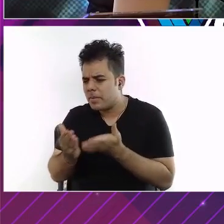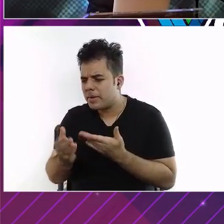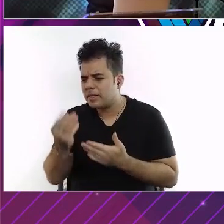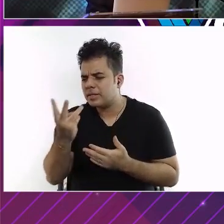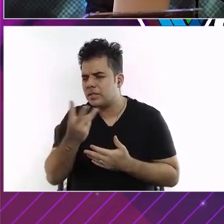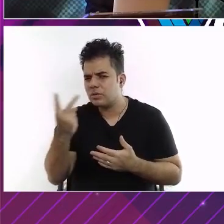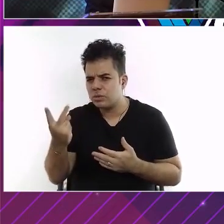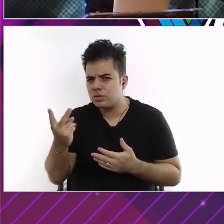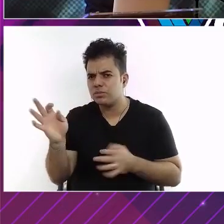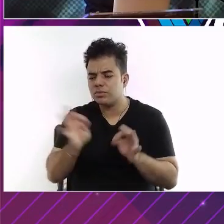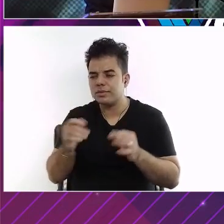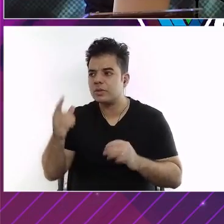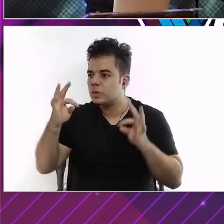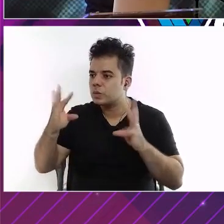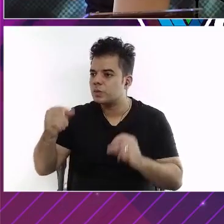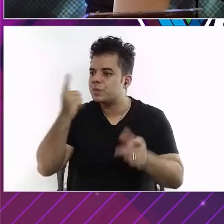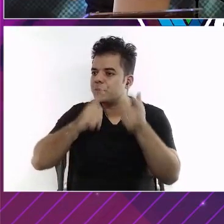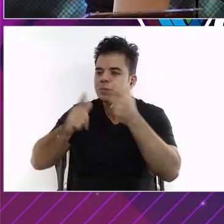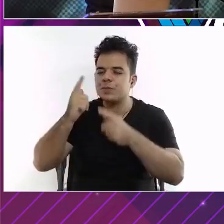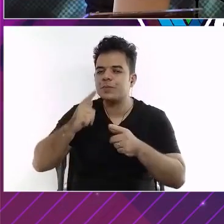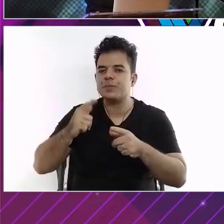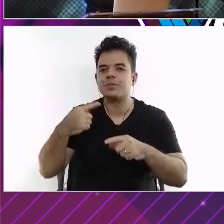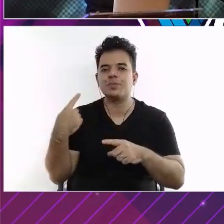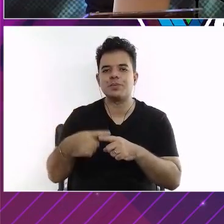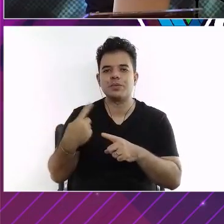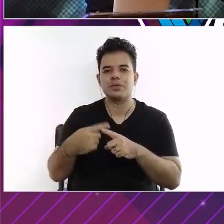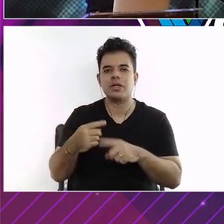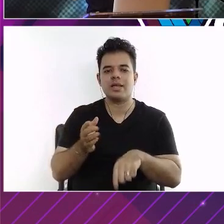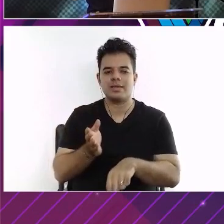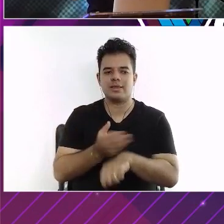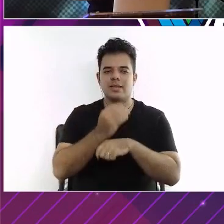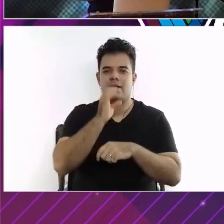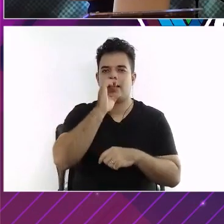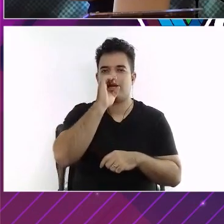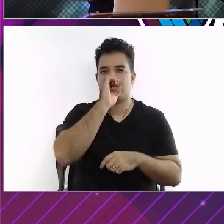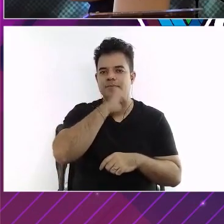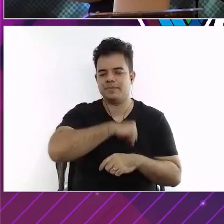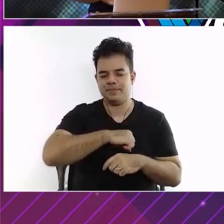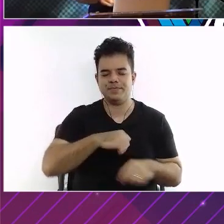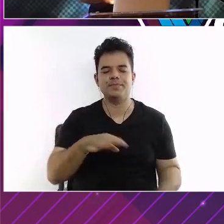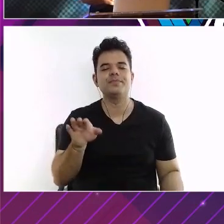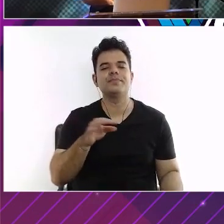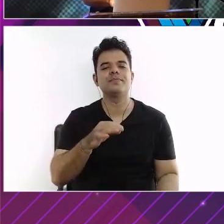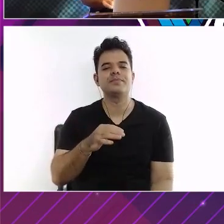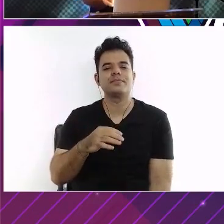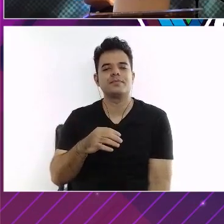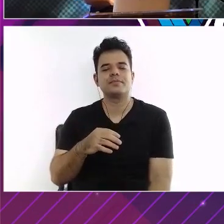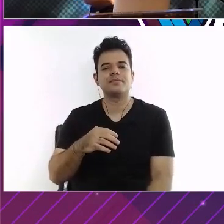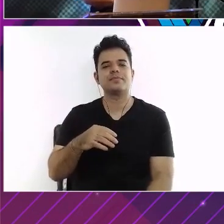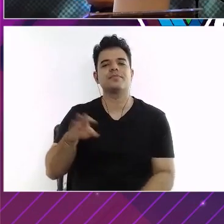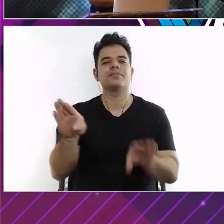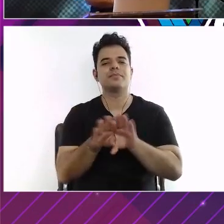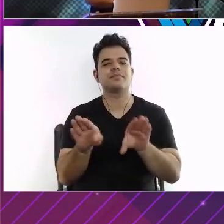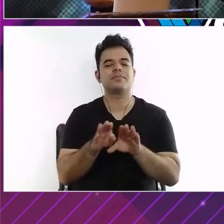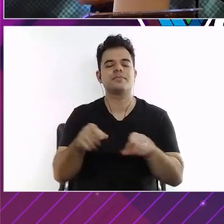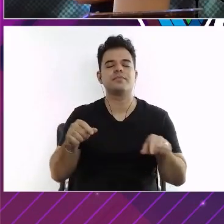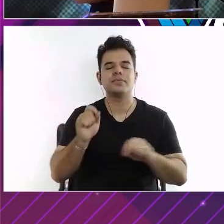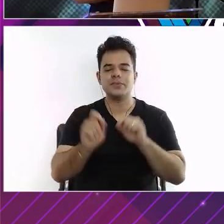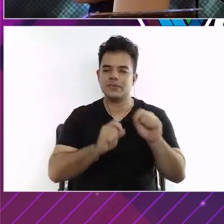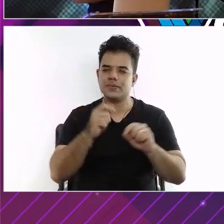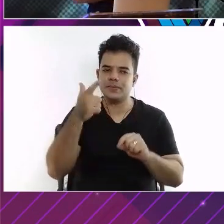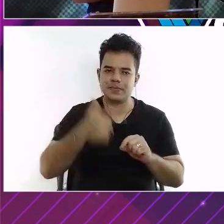dá certo e a decisão na borda leva menos de 1 hora para tomar. Quando a decisão passa de um expediente,